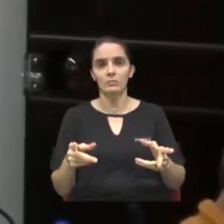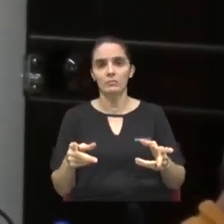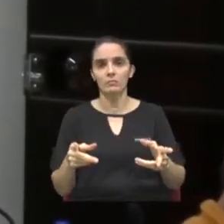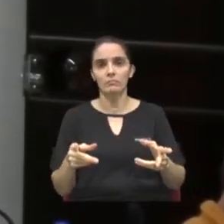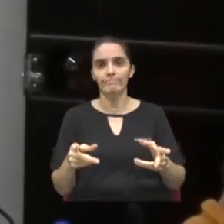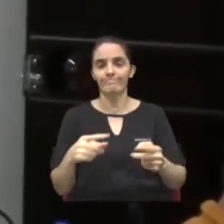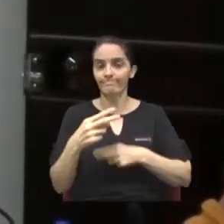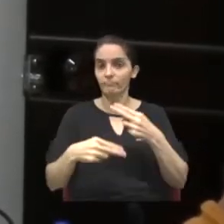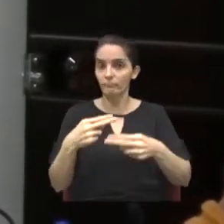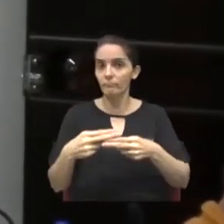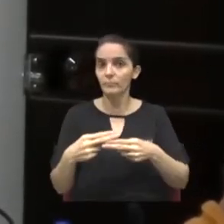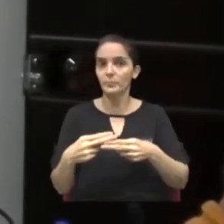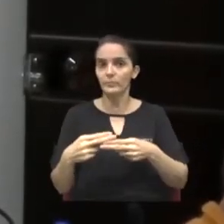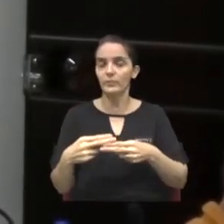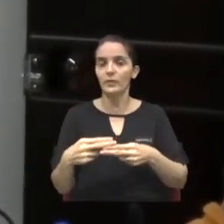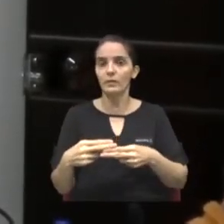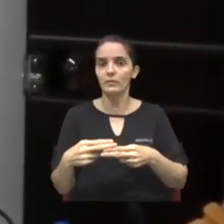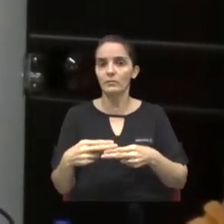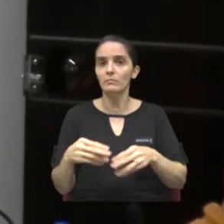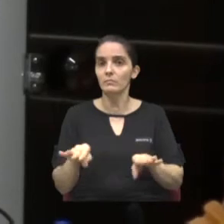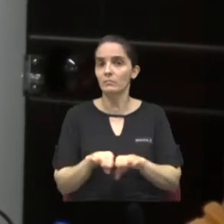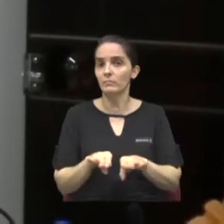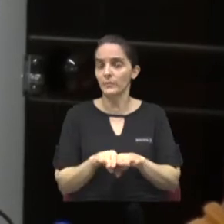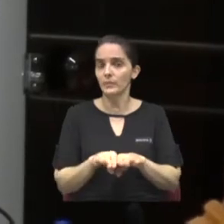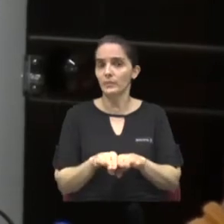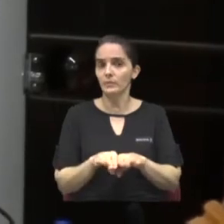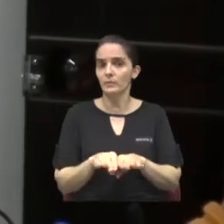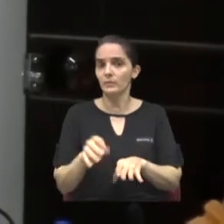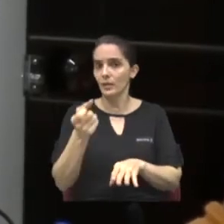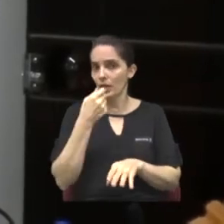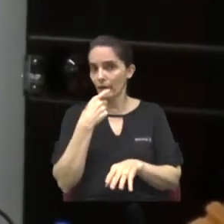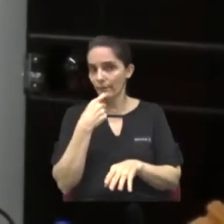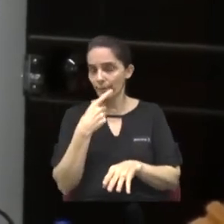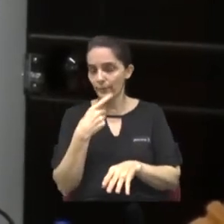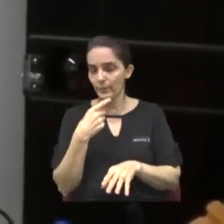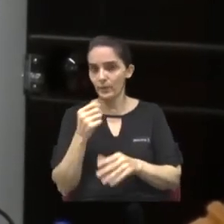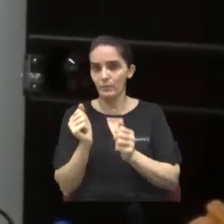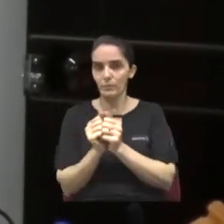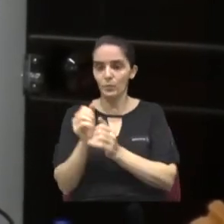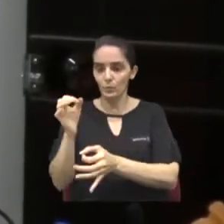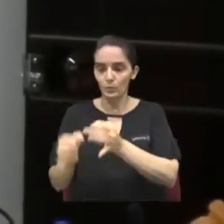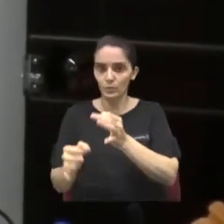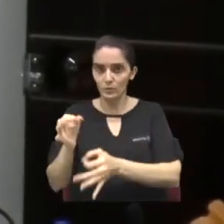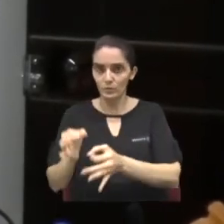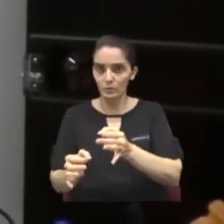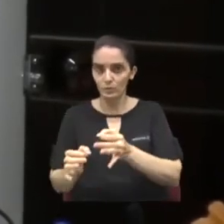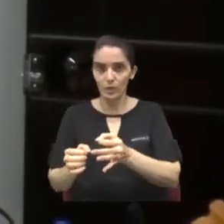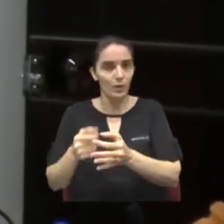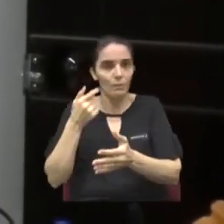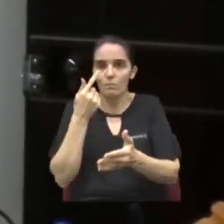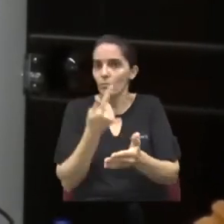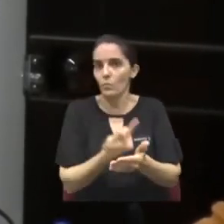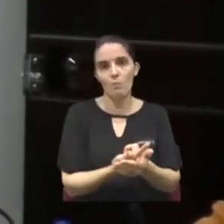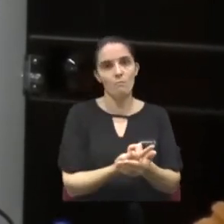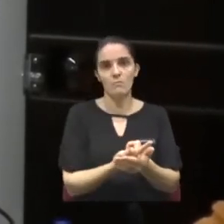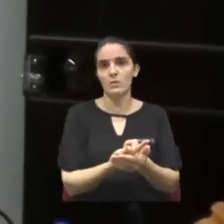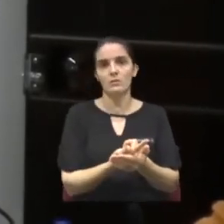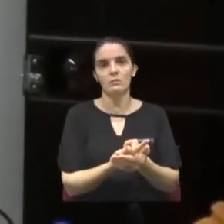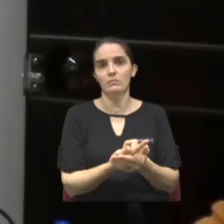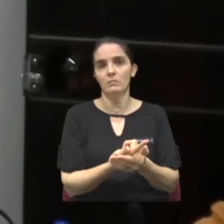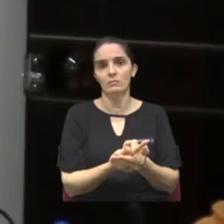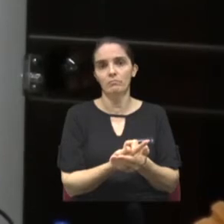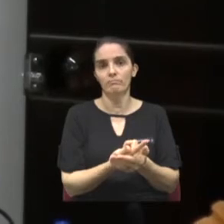Então, eu acho que isso... e tem mais, né? O remédio judicializado, quando não se compra, ordem